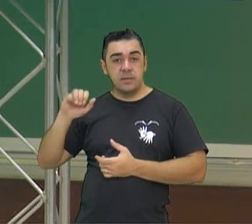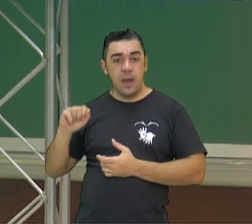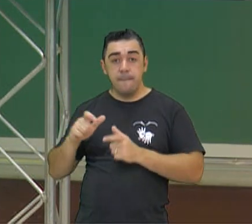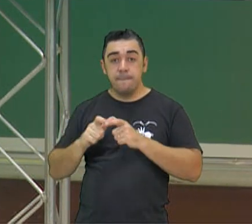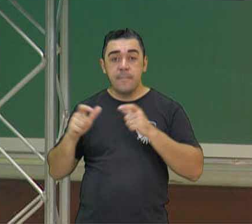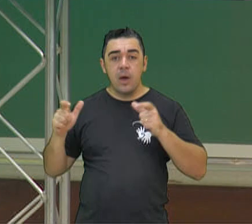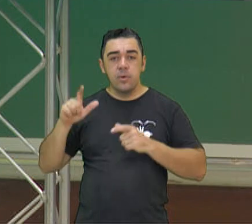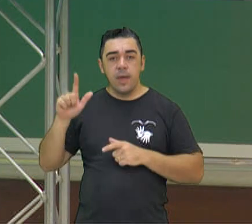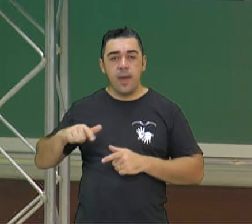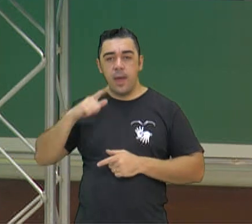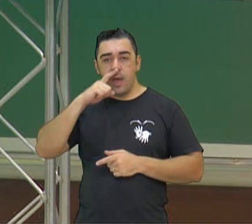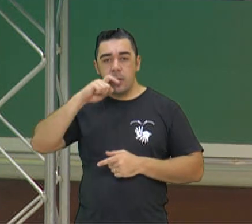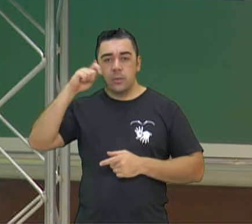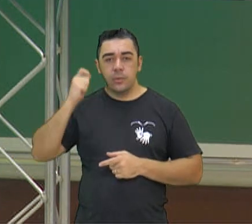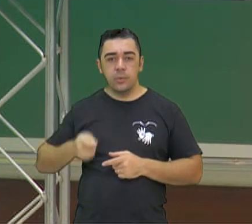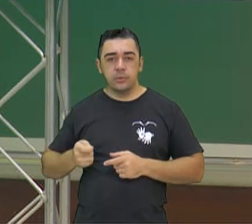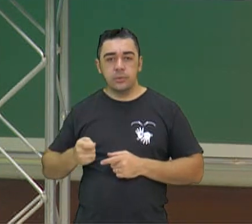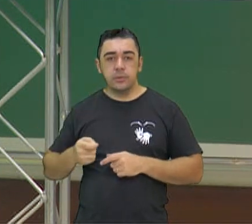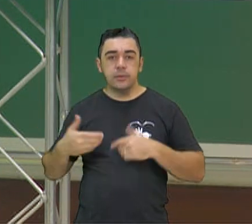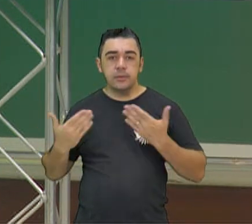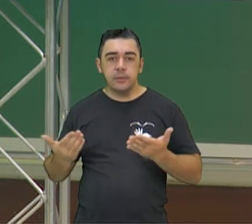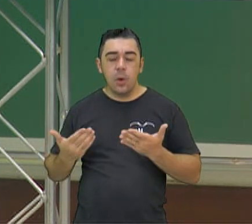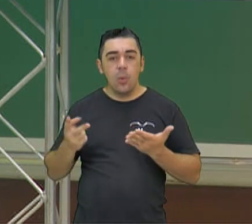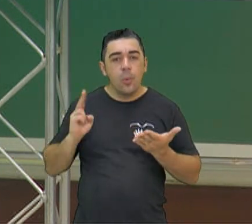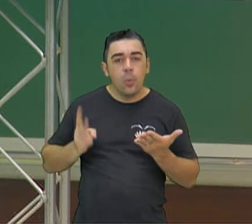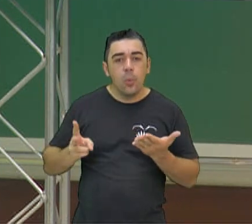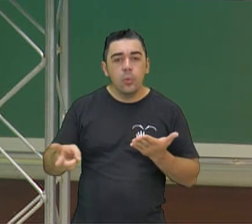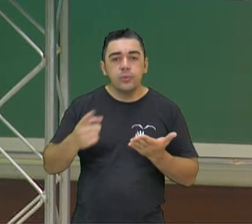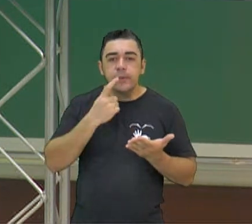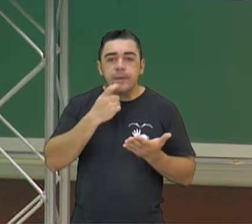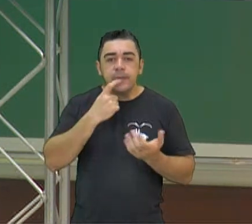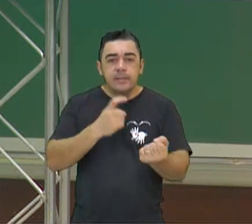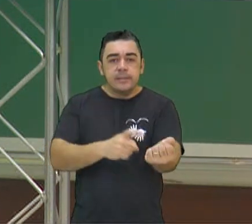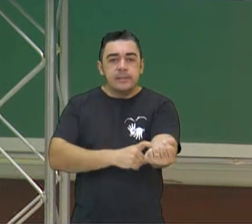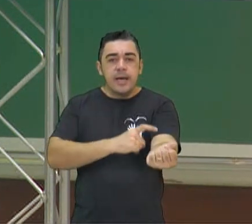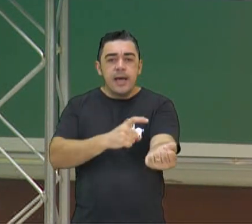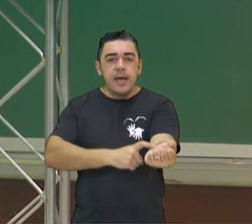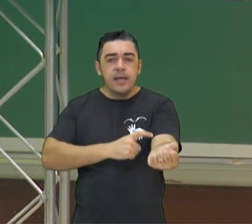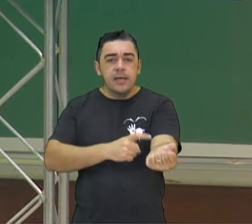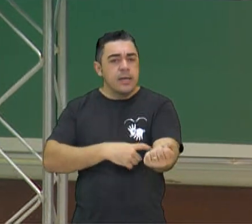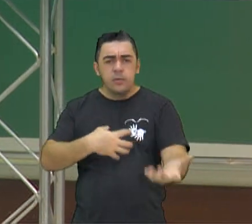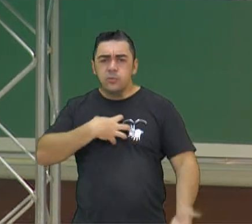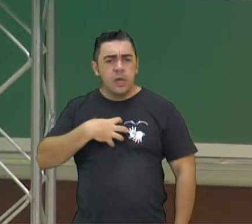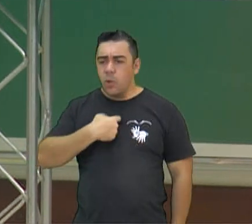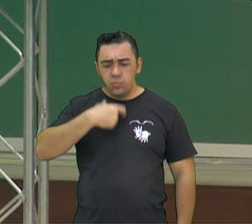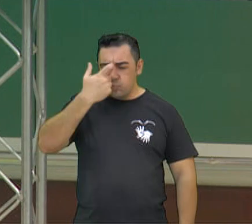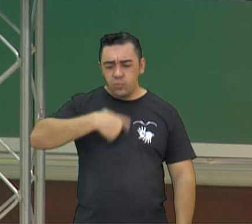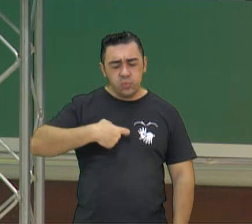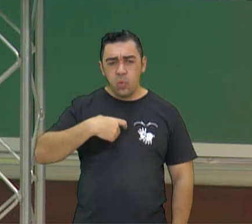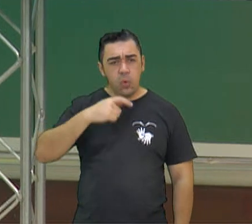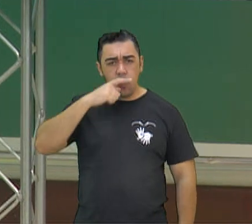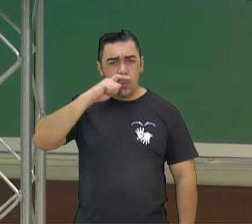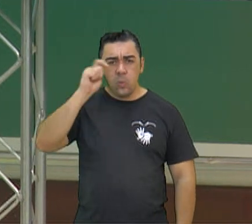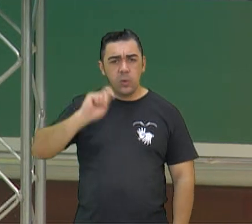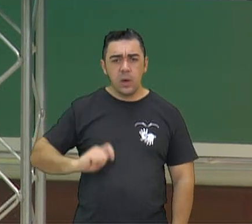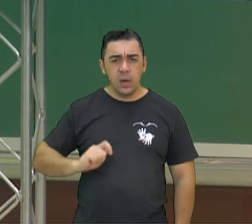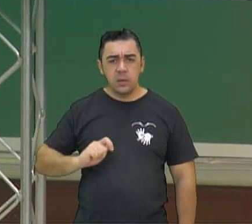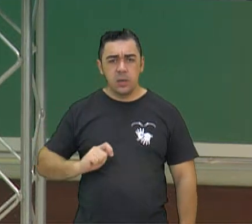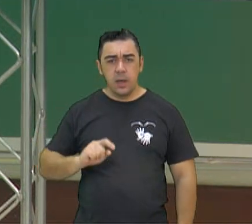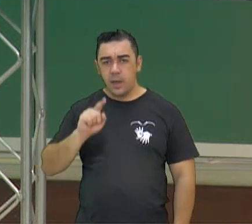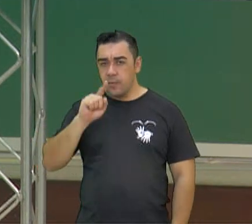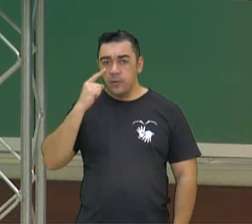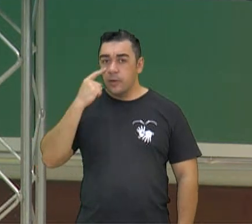pessoas. E para eles vale a continuação sanguínea, eles não se sentem ucranianos. Lembre que até no Brasil, quando